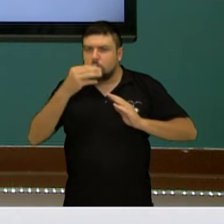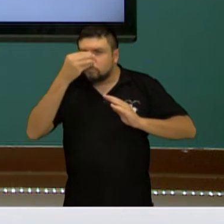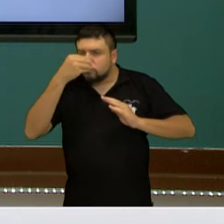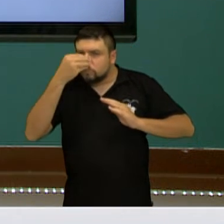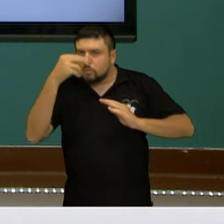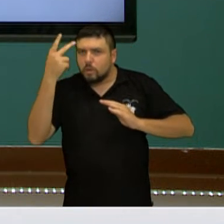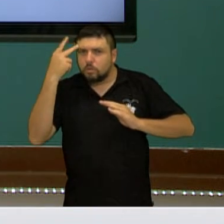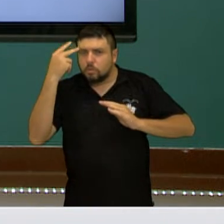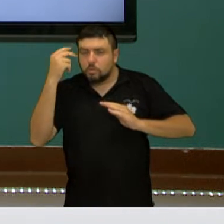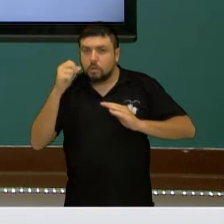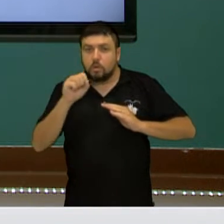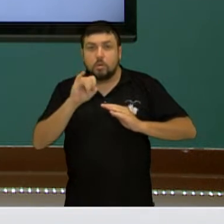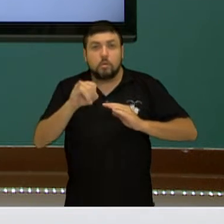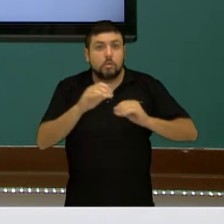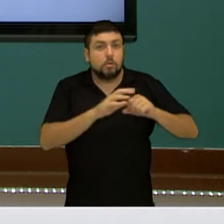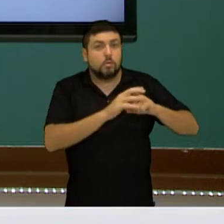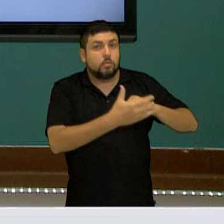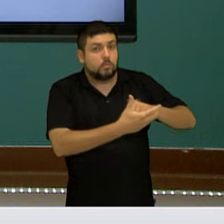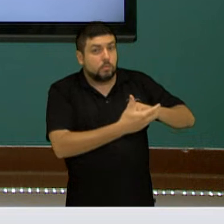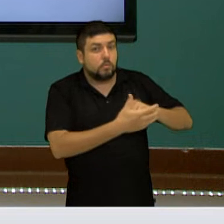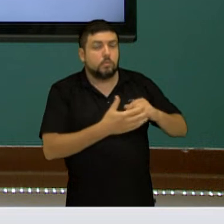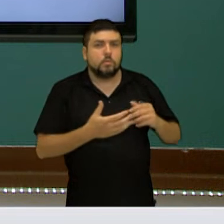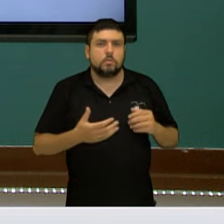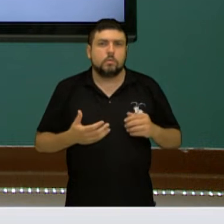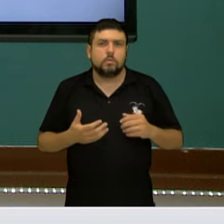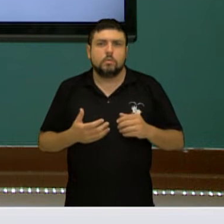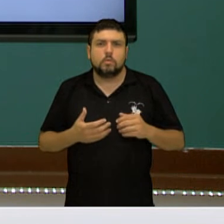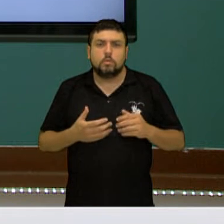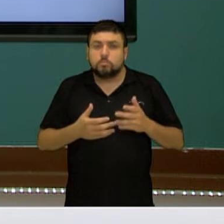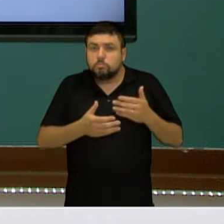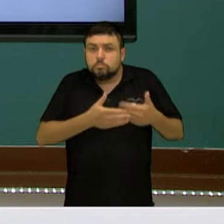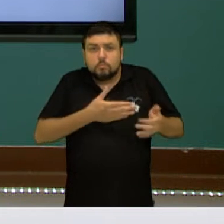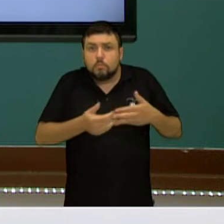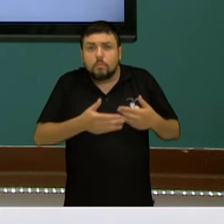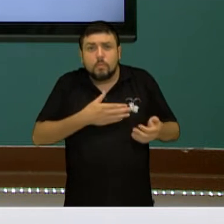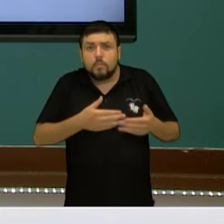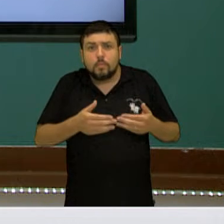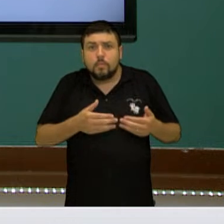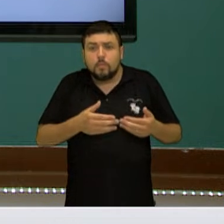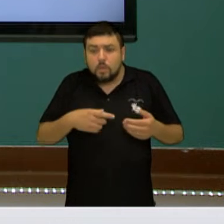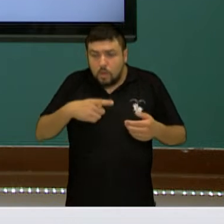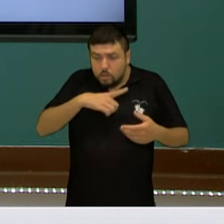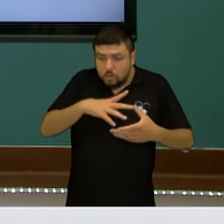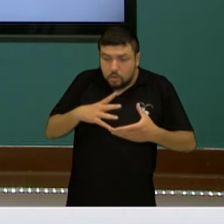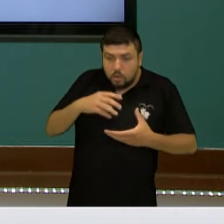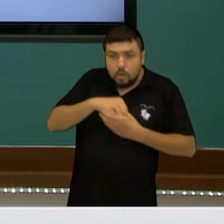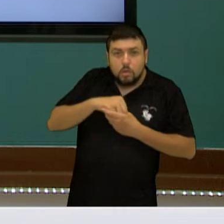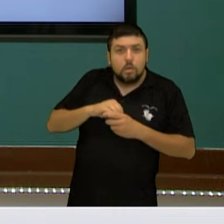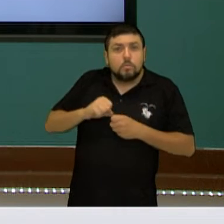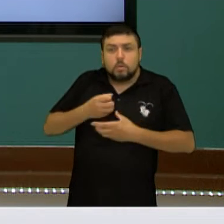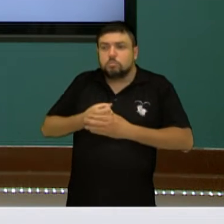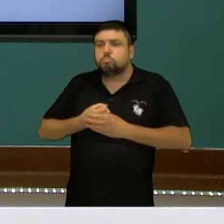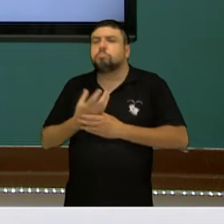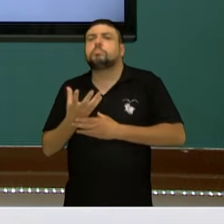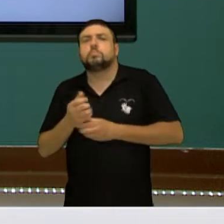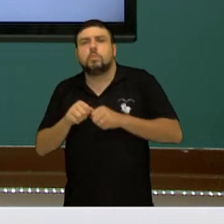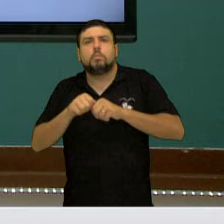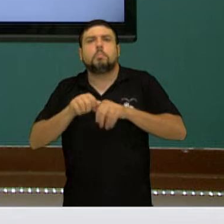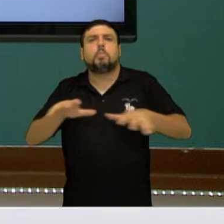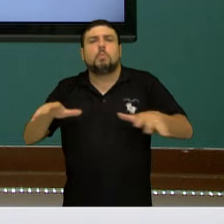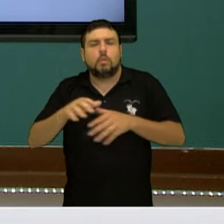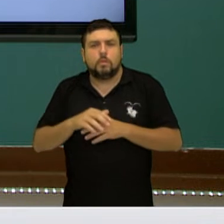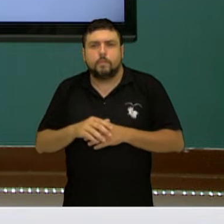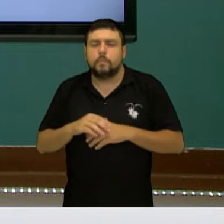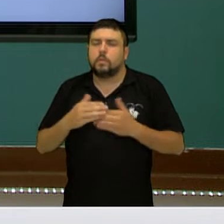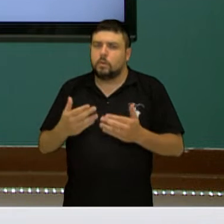é o Covid-19. Sendo qualquer um deles, nós podemos passar para outras pessoas. Então, é um cuidado que podemos ter